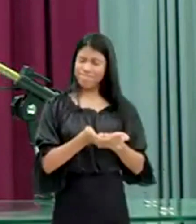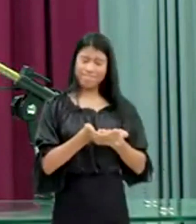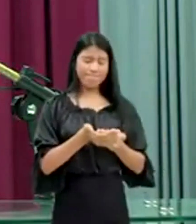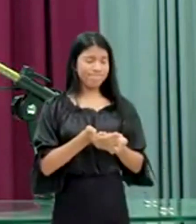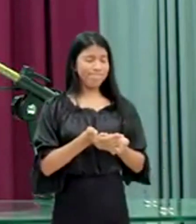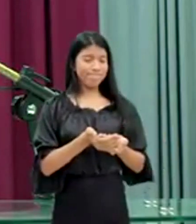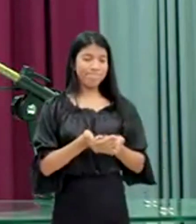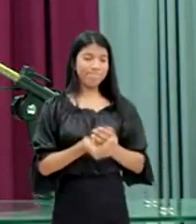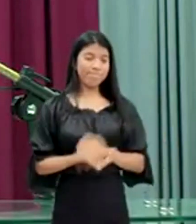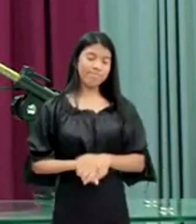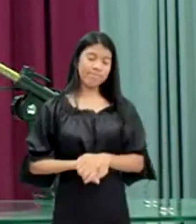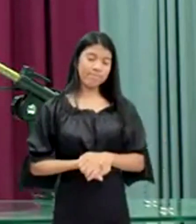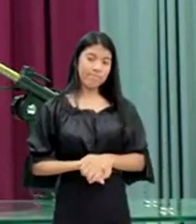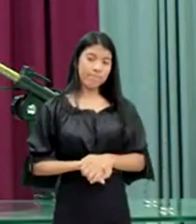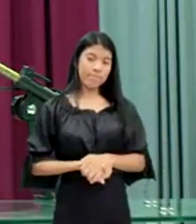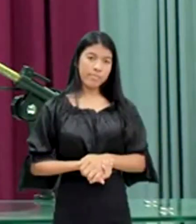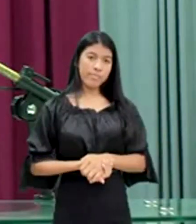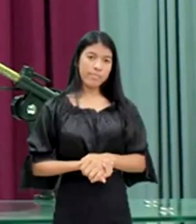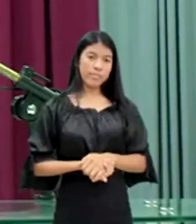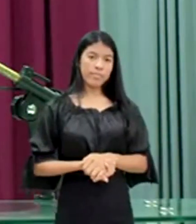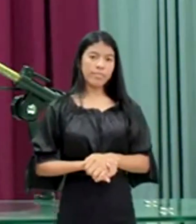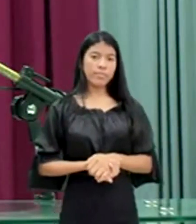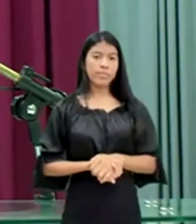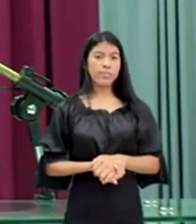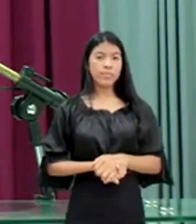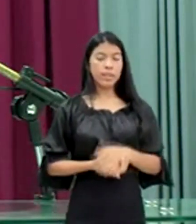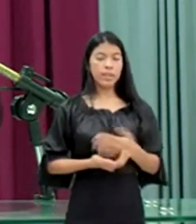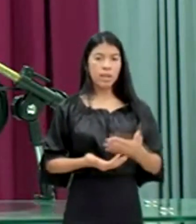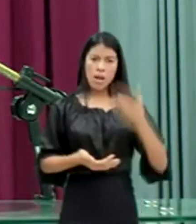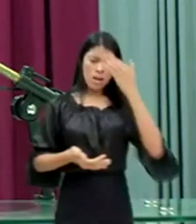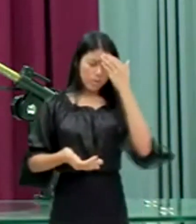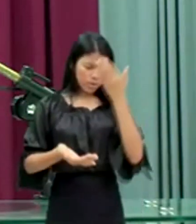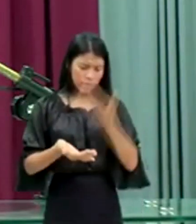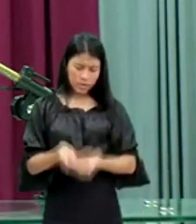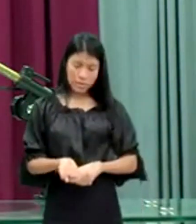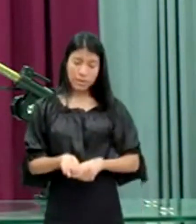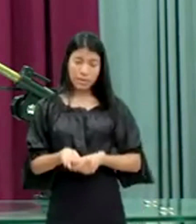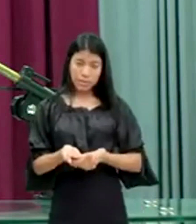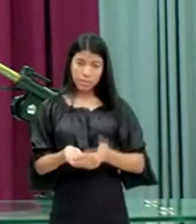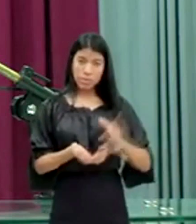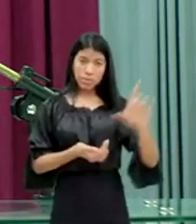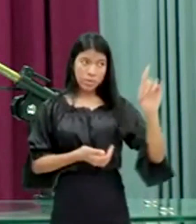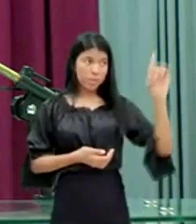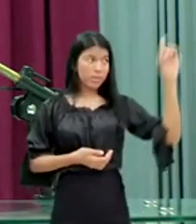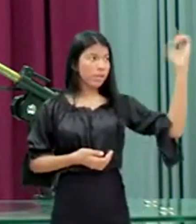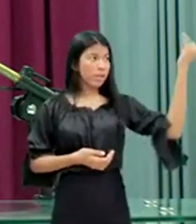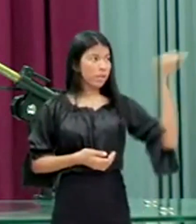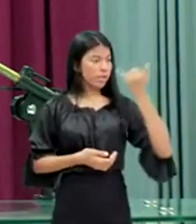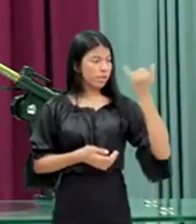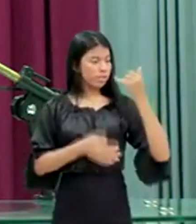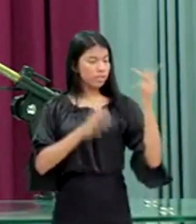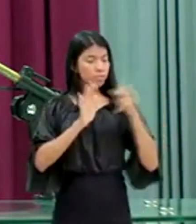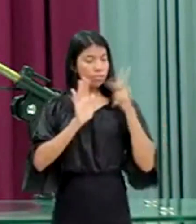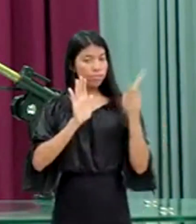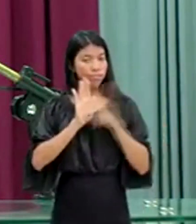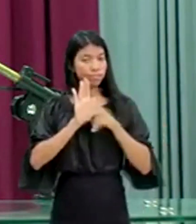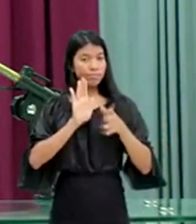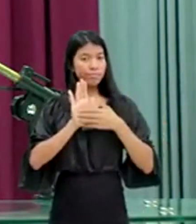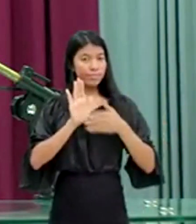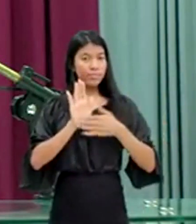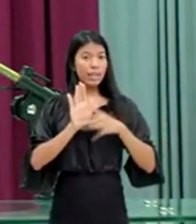não crendo naquilo que o meu Deus, que é todo-poderoso, prometeu para mim.